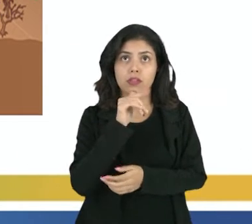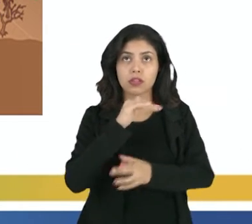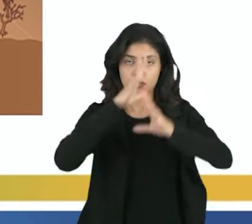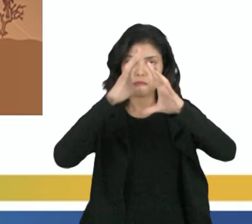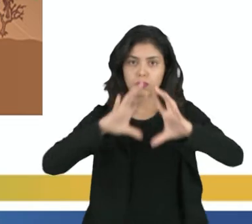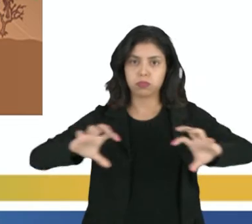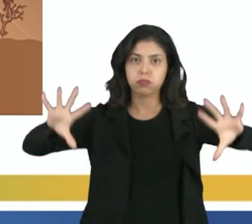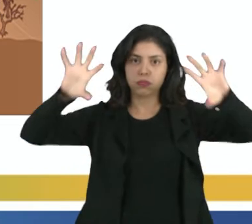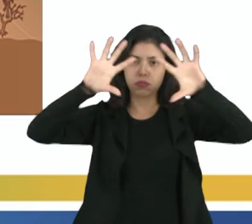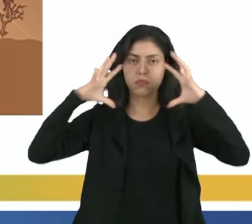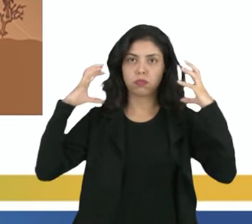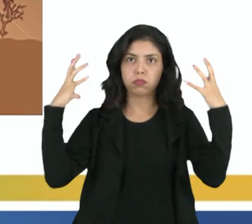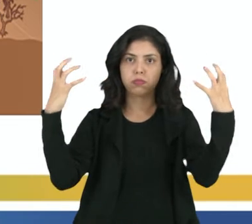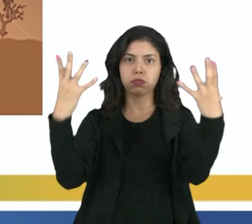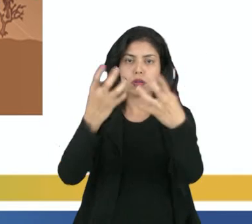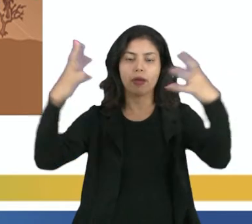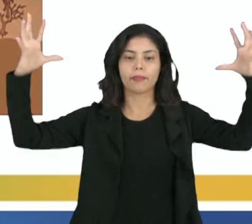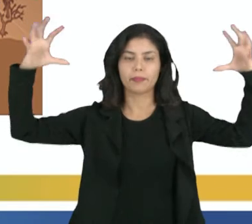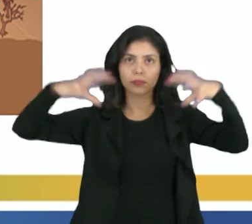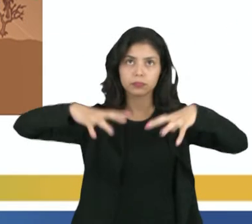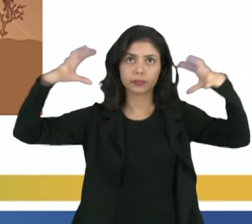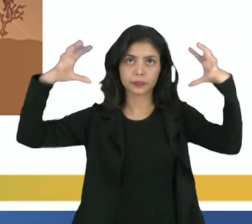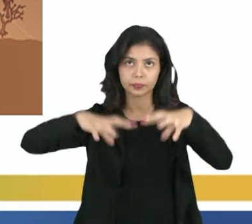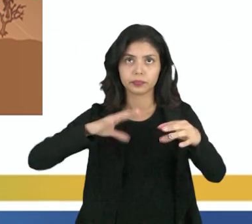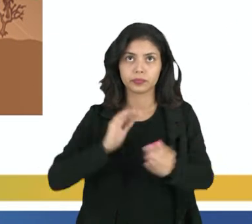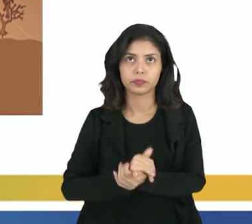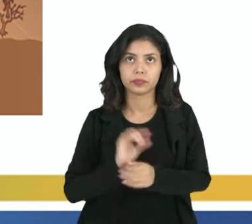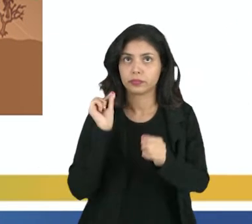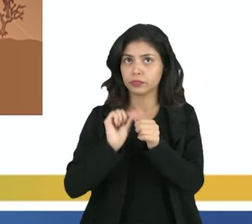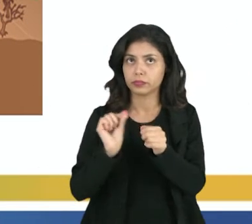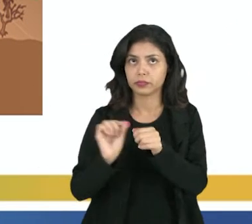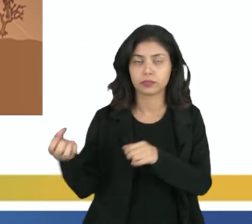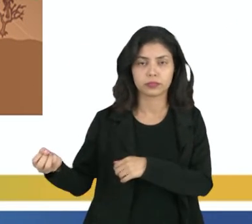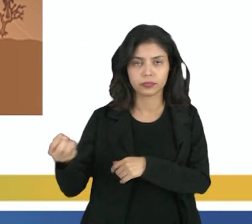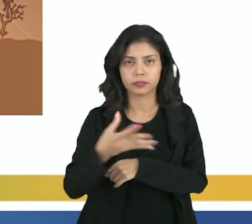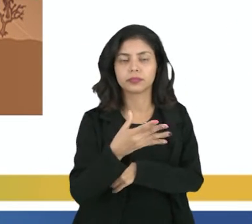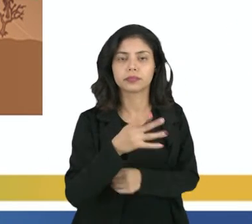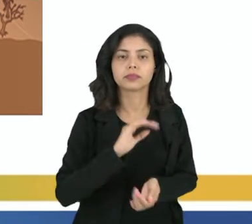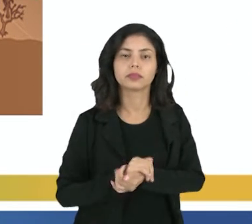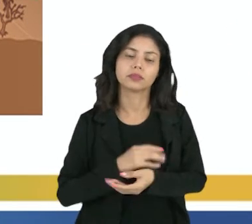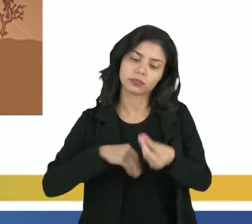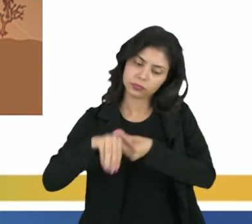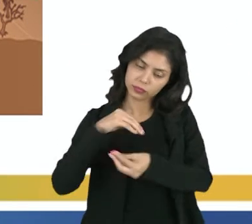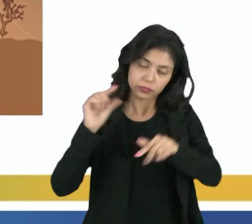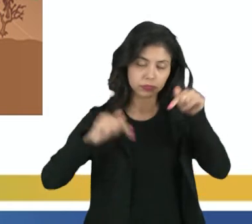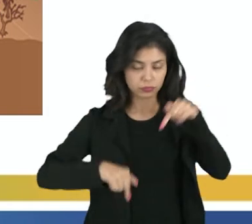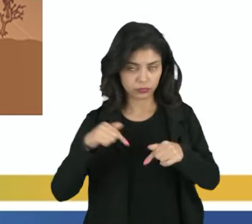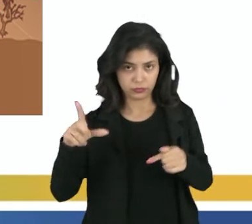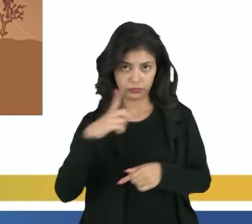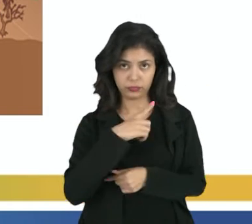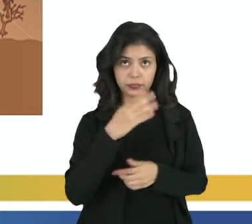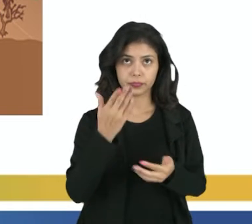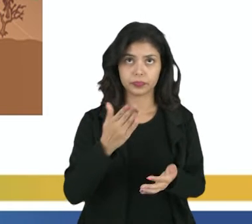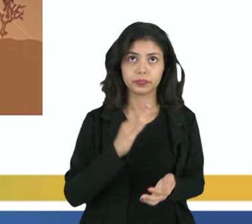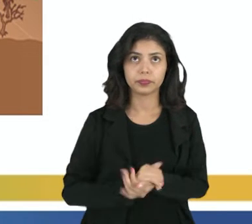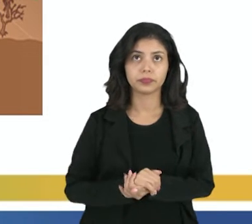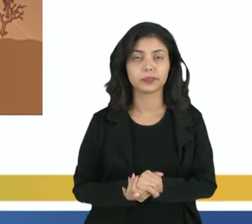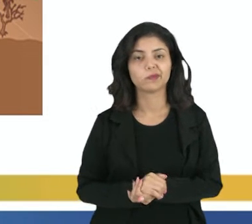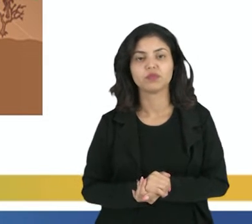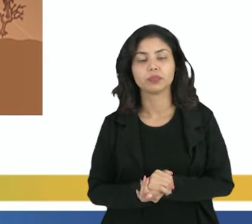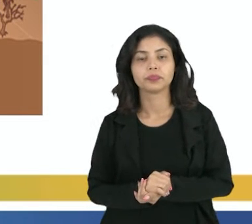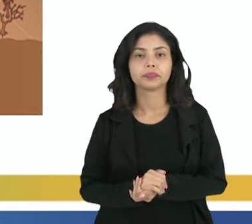das nuvens né a chuva e aí tem a formação ocorre uma reação química e aí nos temos